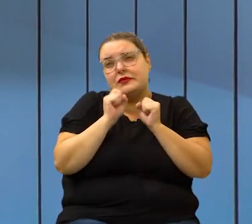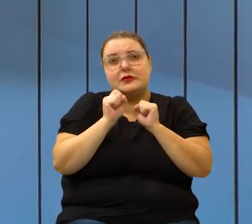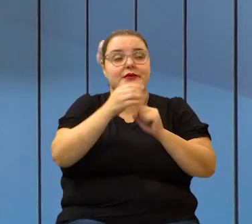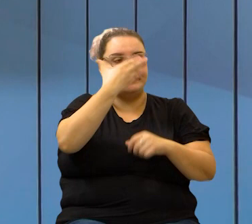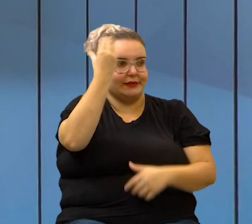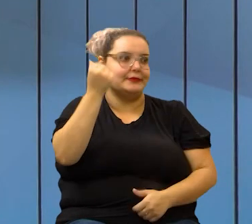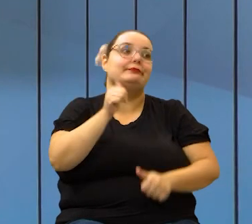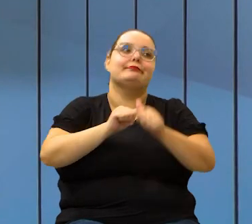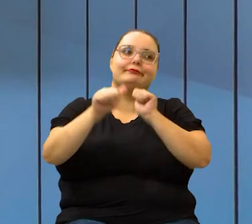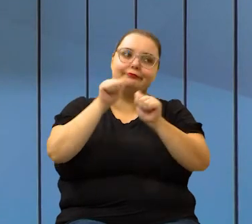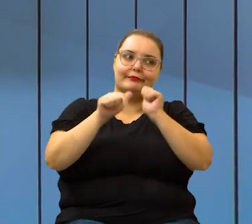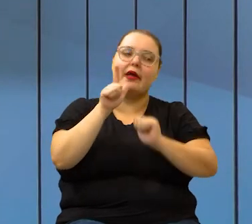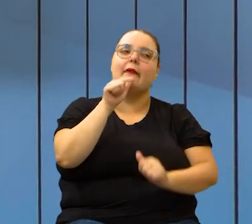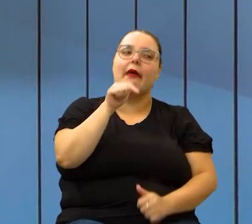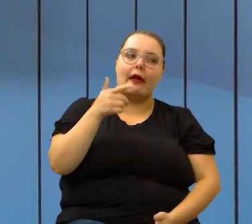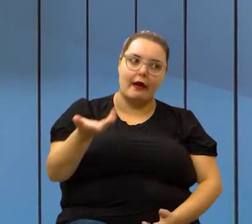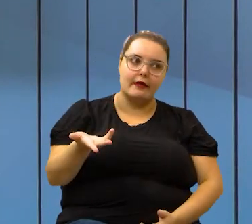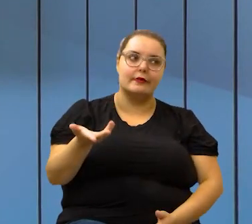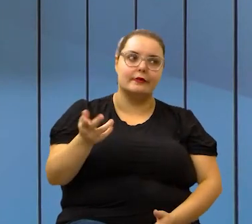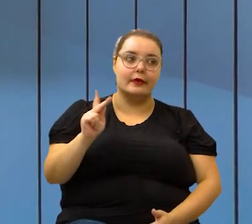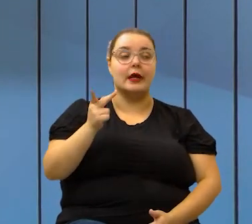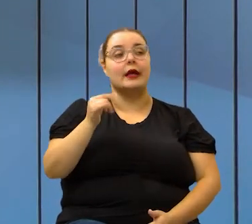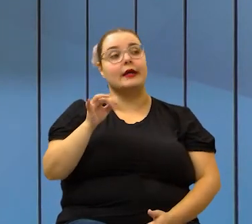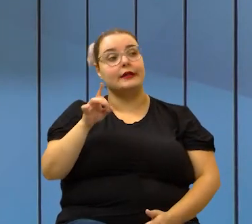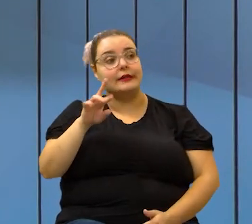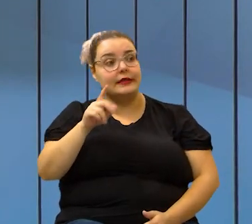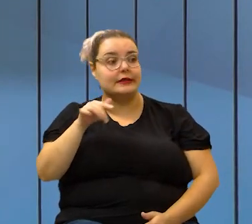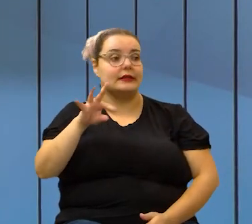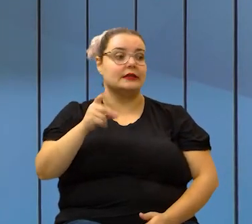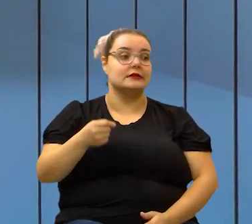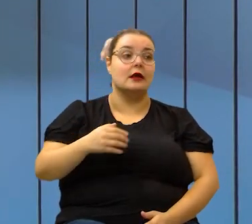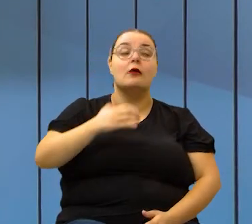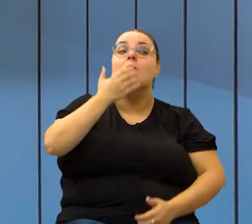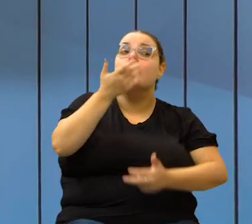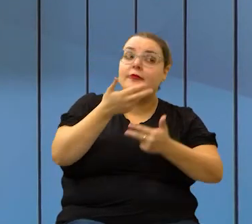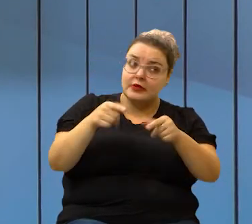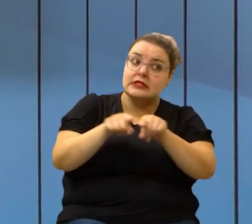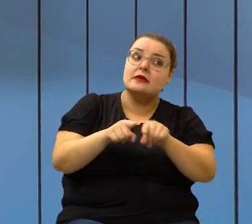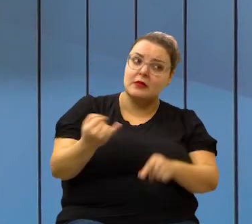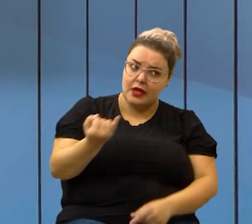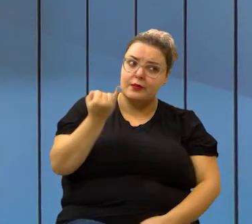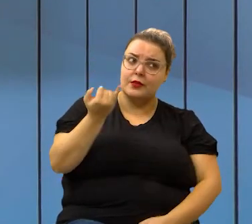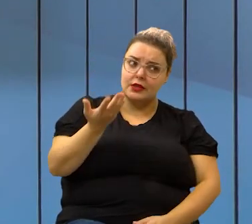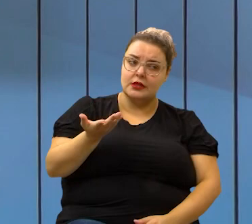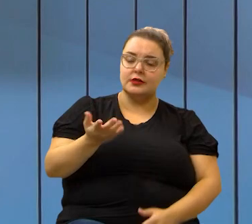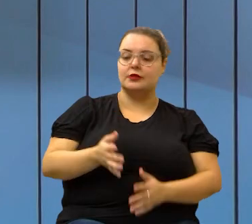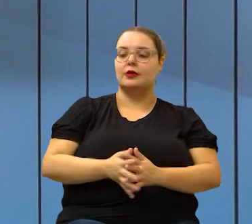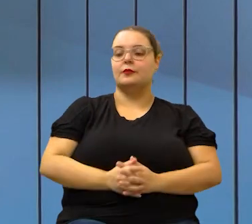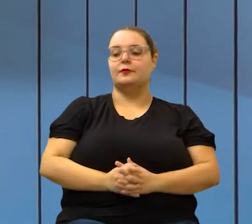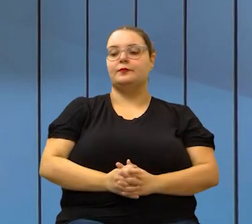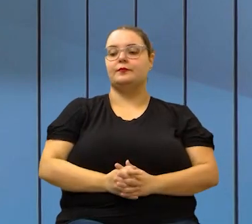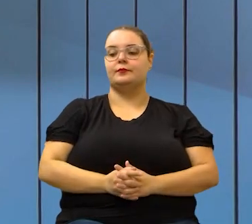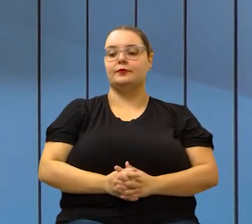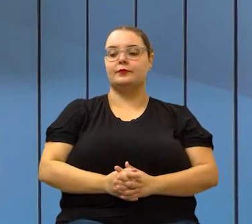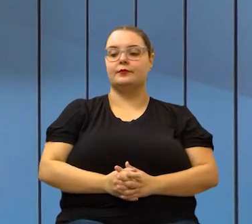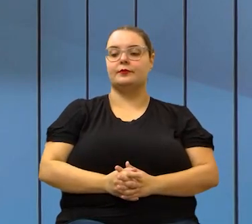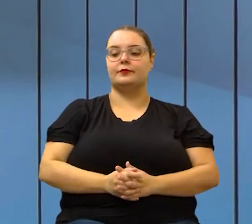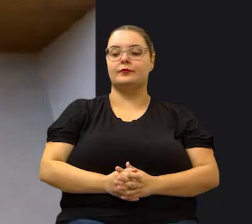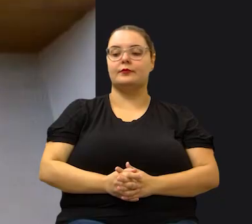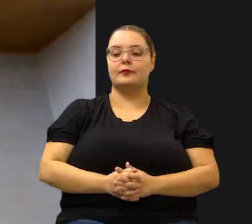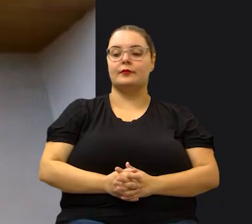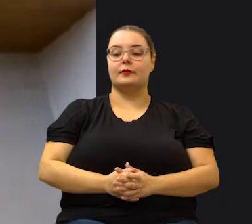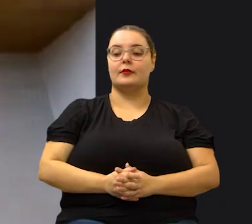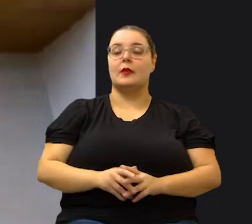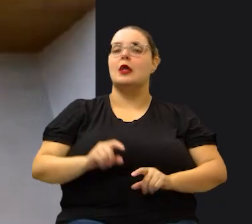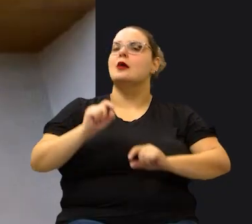mais frio, a gente acaba esquecendo de beber. A hidratação com água, com frutas também é importante?